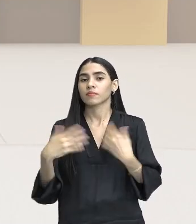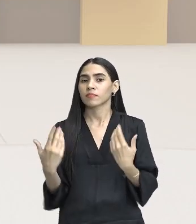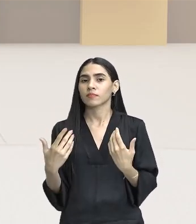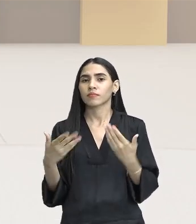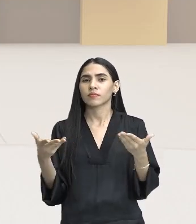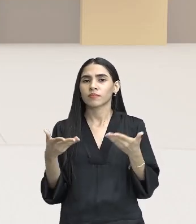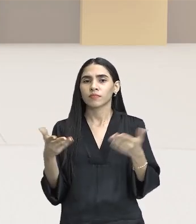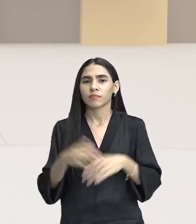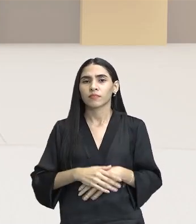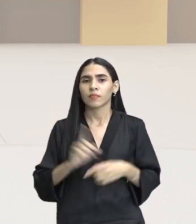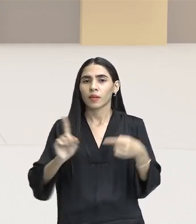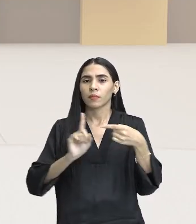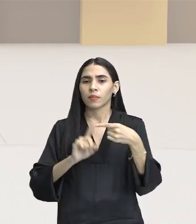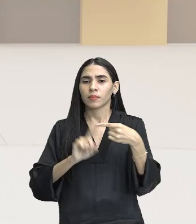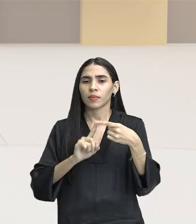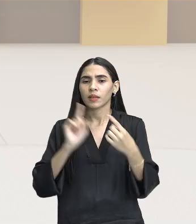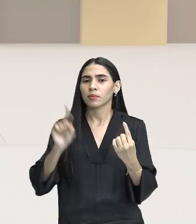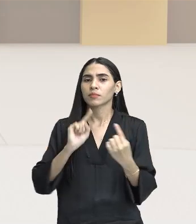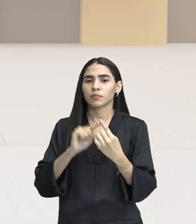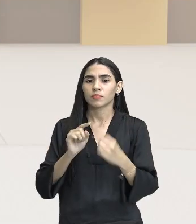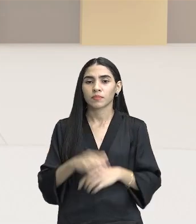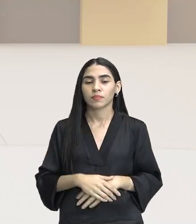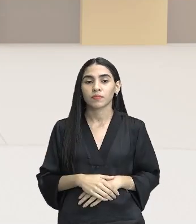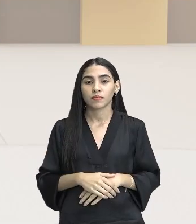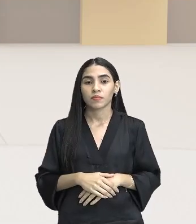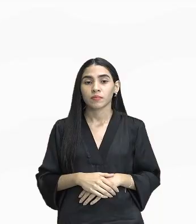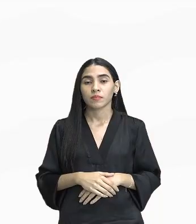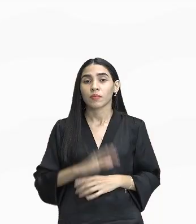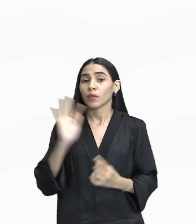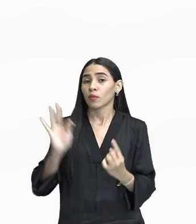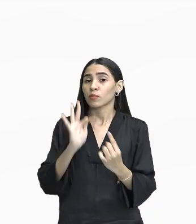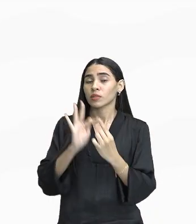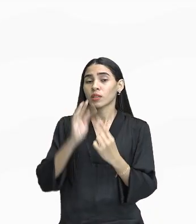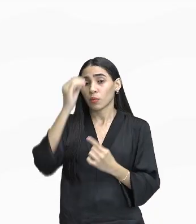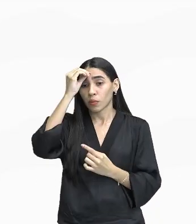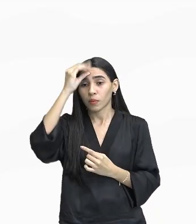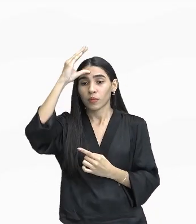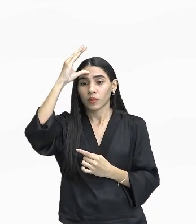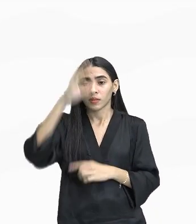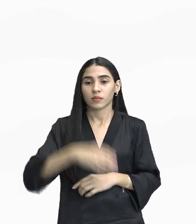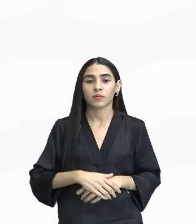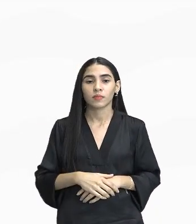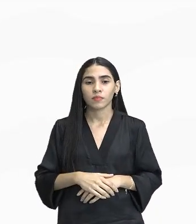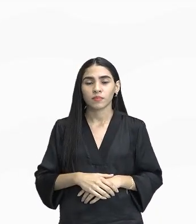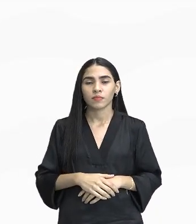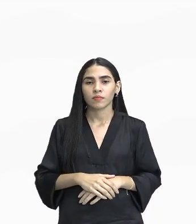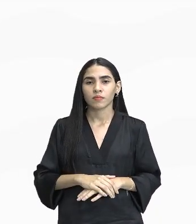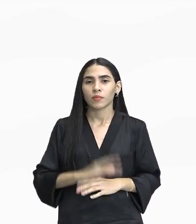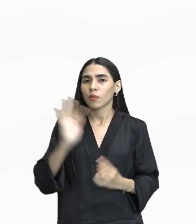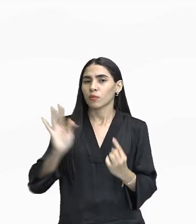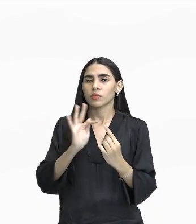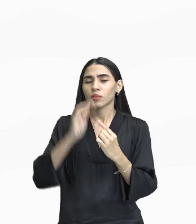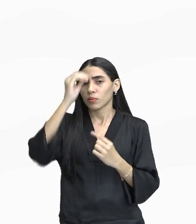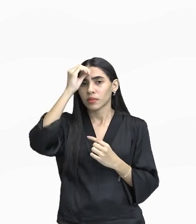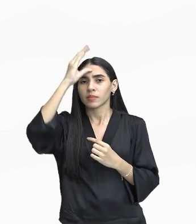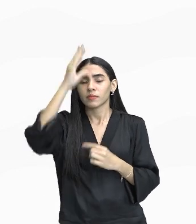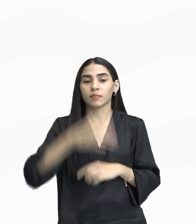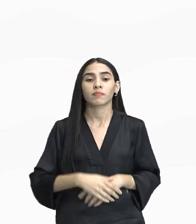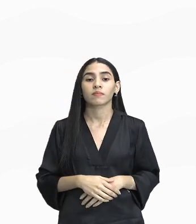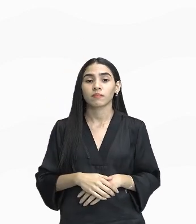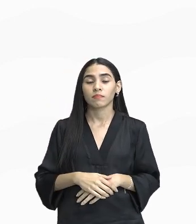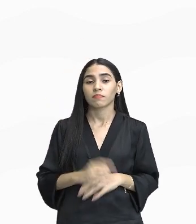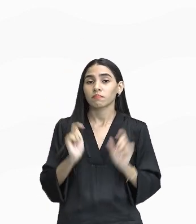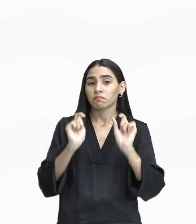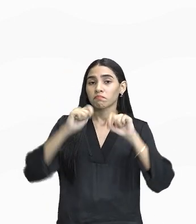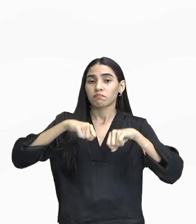gente, professor, a primeira, a função do saber. Vamos à função do saber. O que a função do saber nos permite? Permite